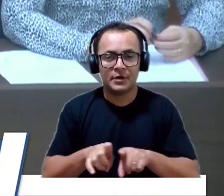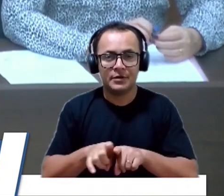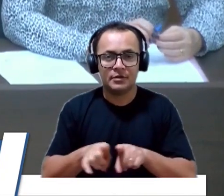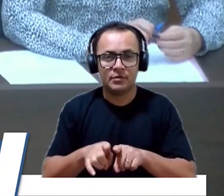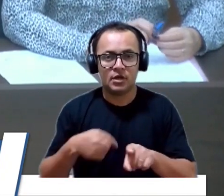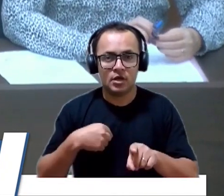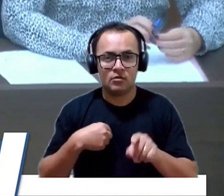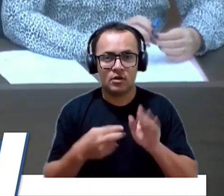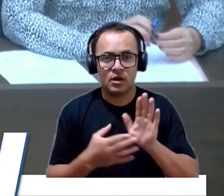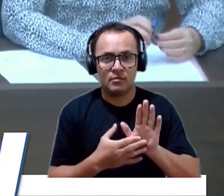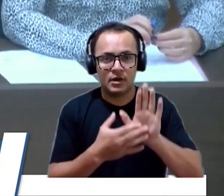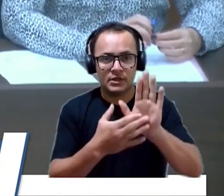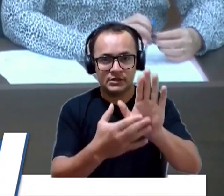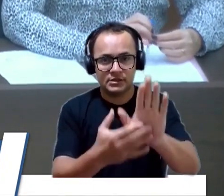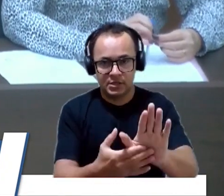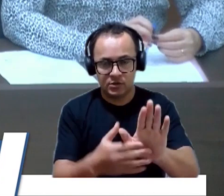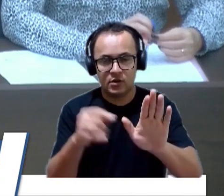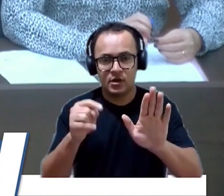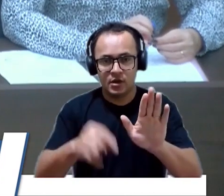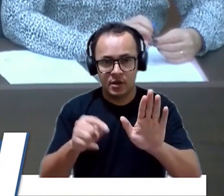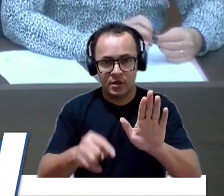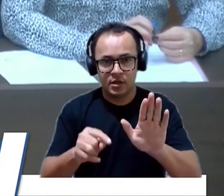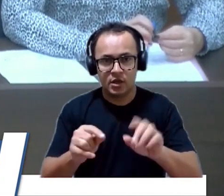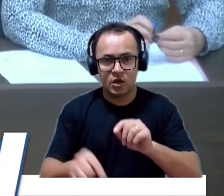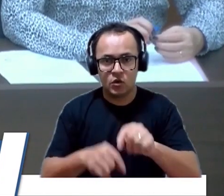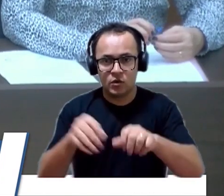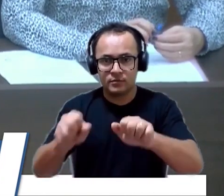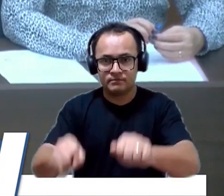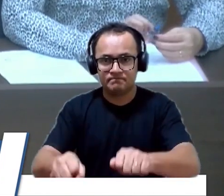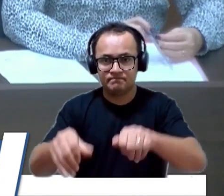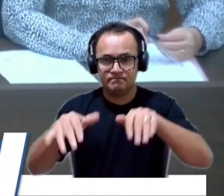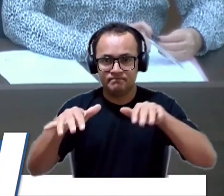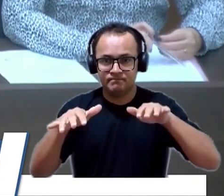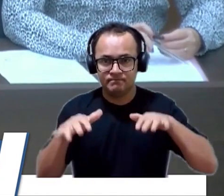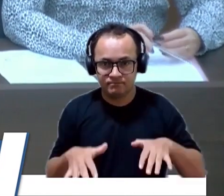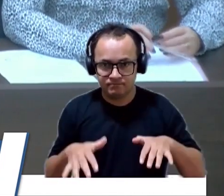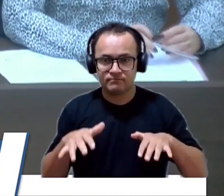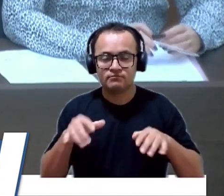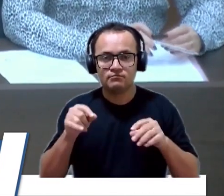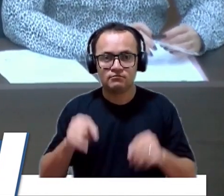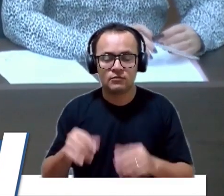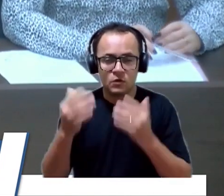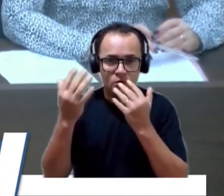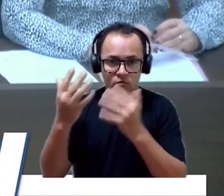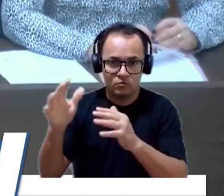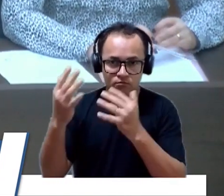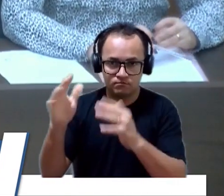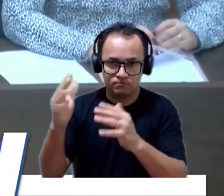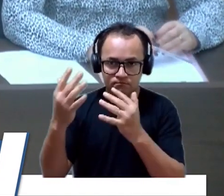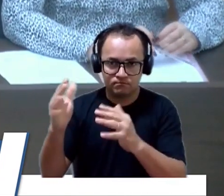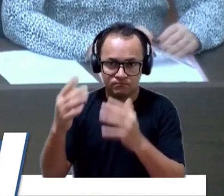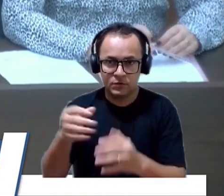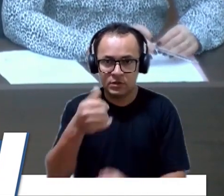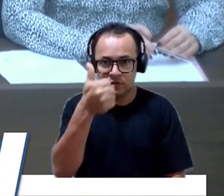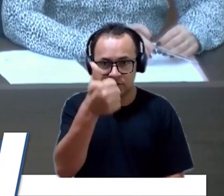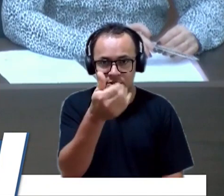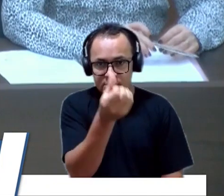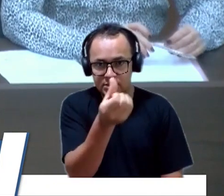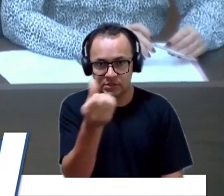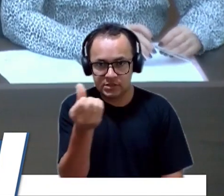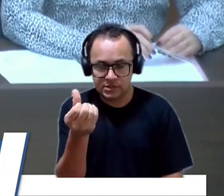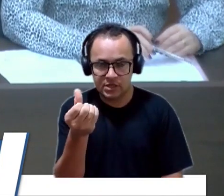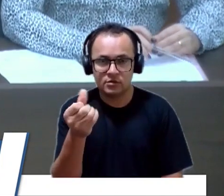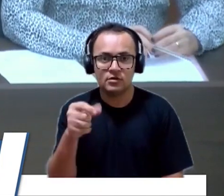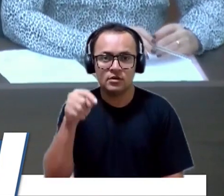a consideração e deliberação do Augusto Plenário a presente moção de aplausos pelos 166 anos da